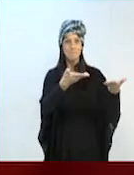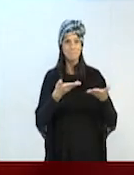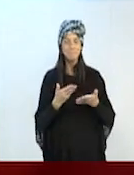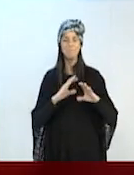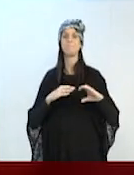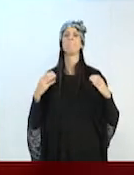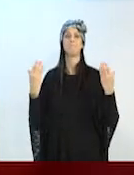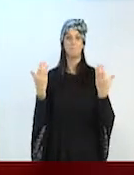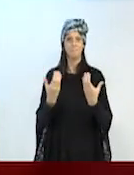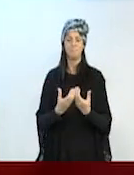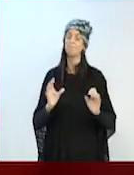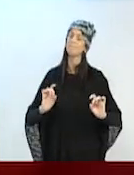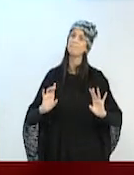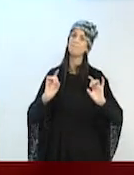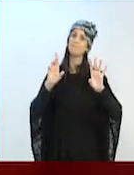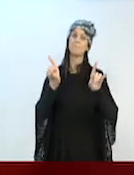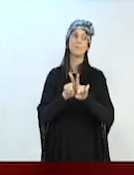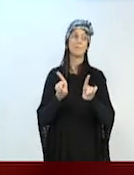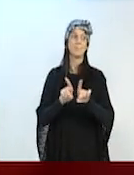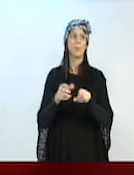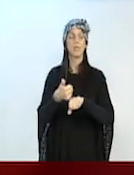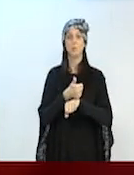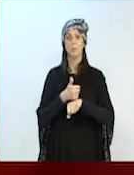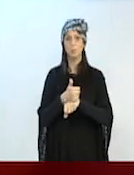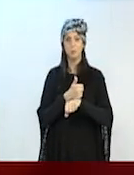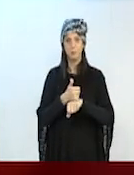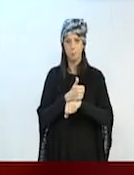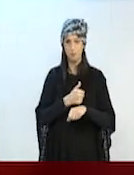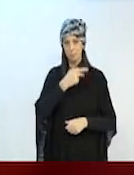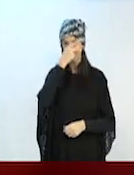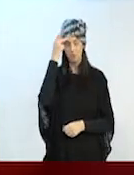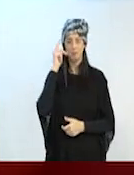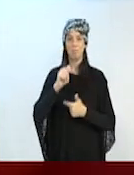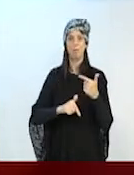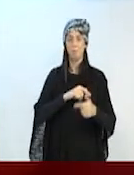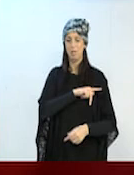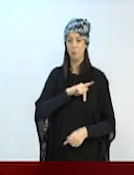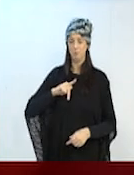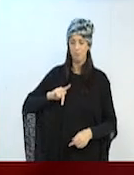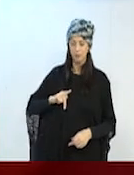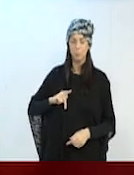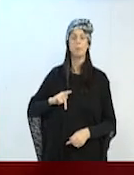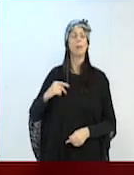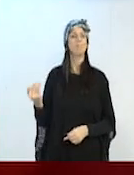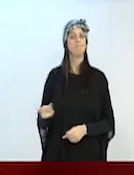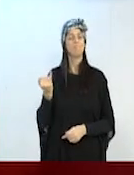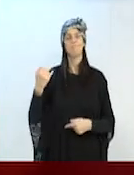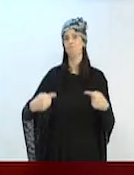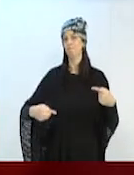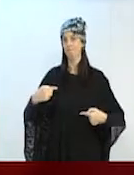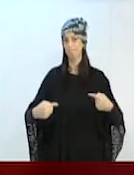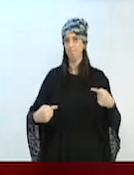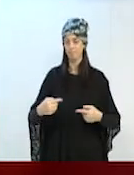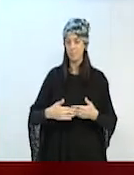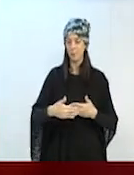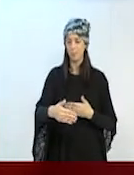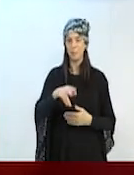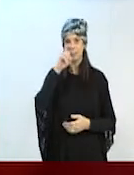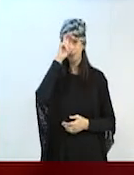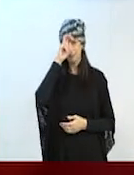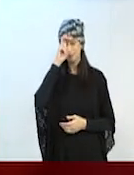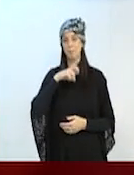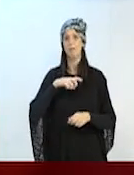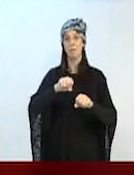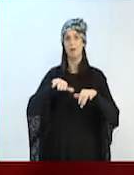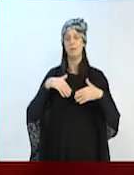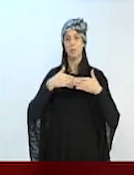comunidade, em especial aos trabalhadores e trabalhadoras do serviço público, para esse importante debate. Nessa quinta-feira, audiência